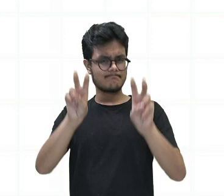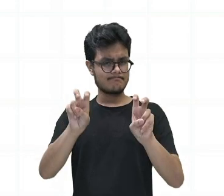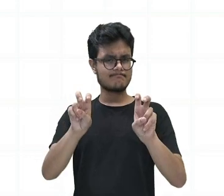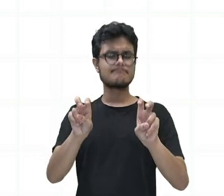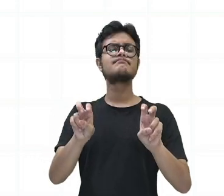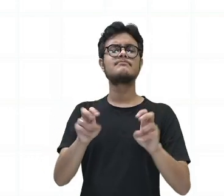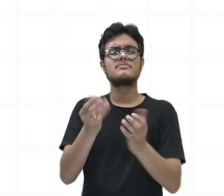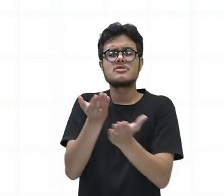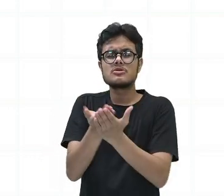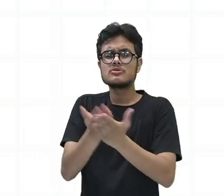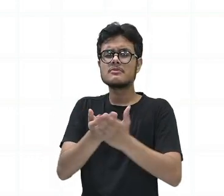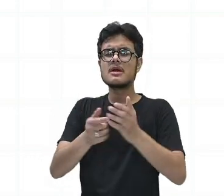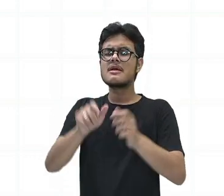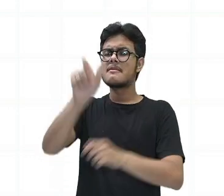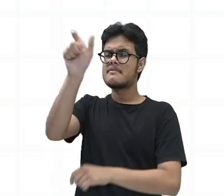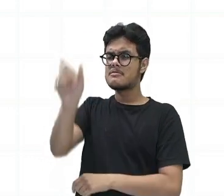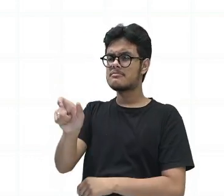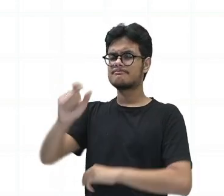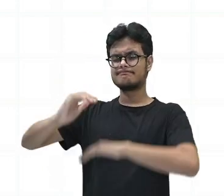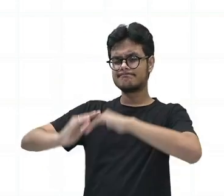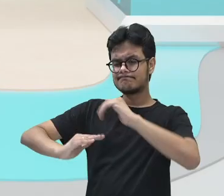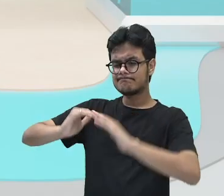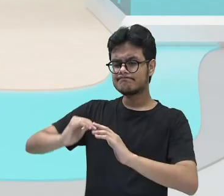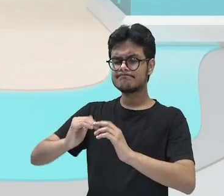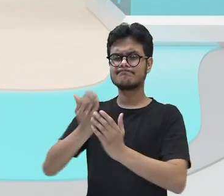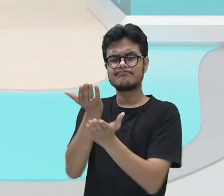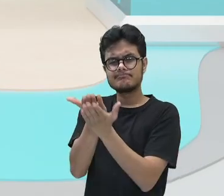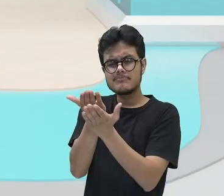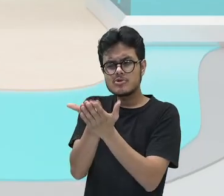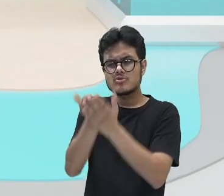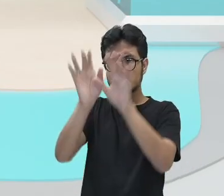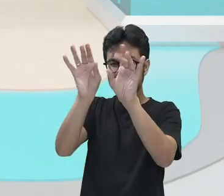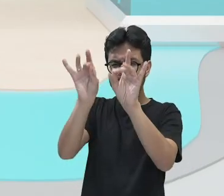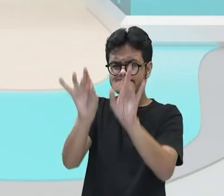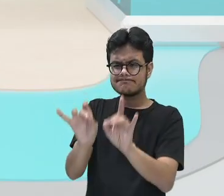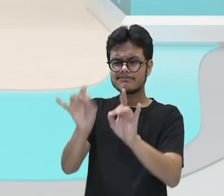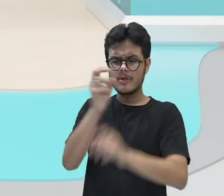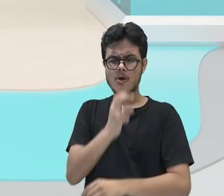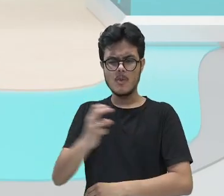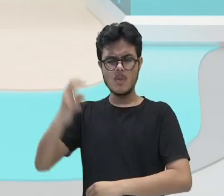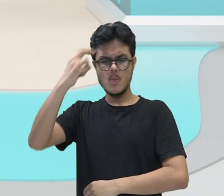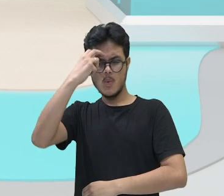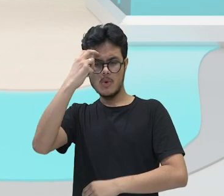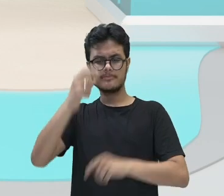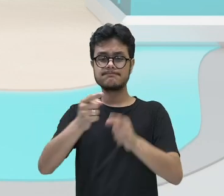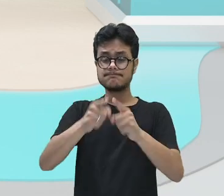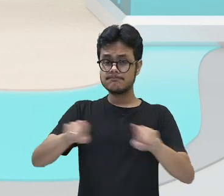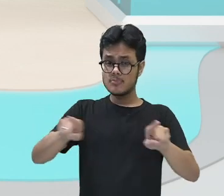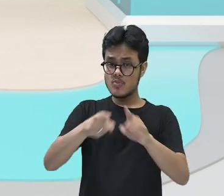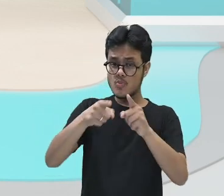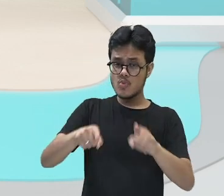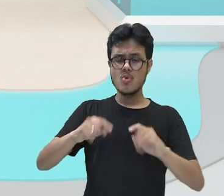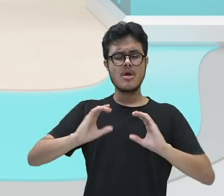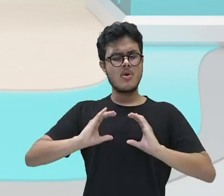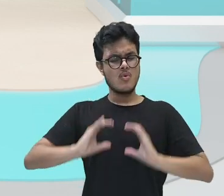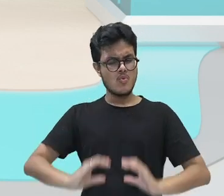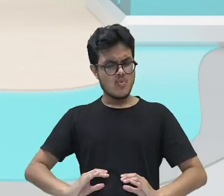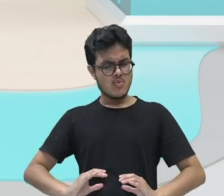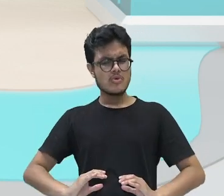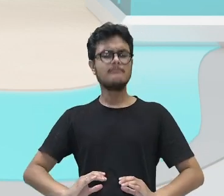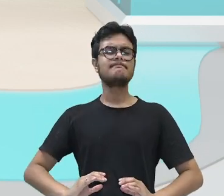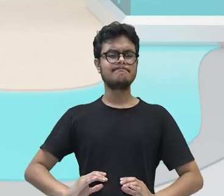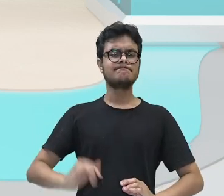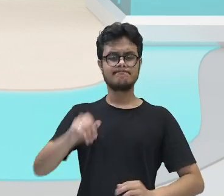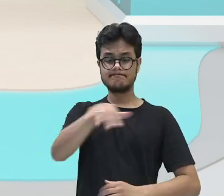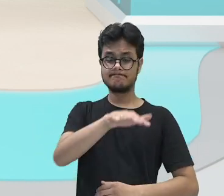da dança, que envolve toda essa questão dos estudiosos que estudam essa cultura, que estudam a